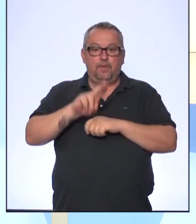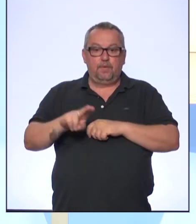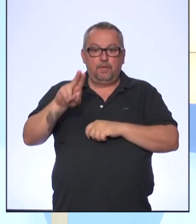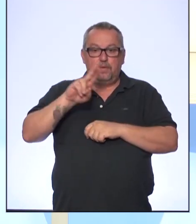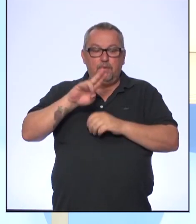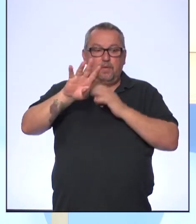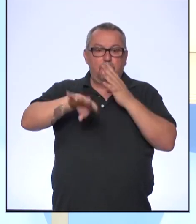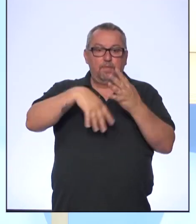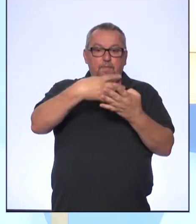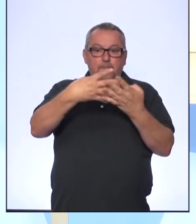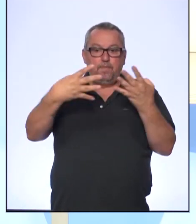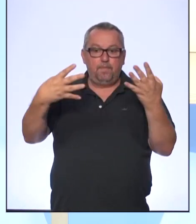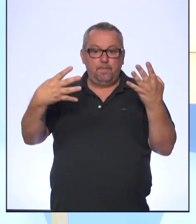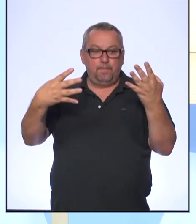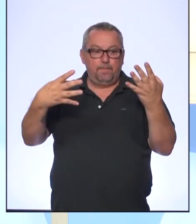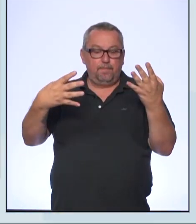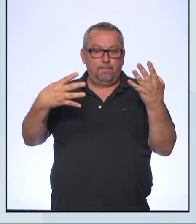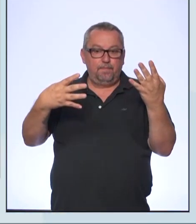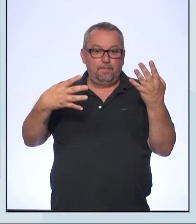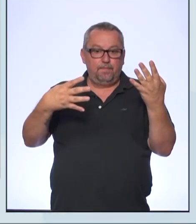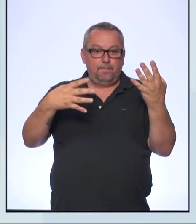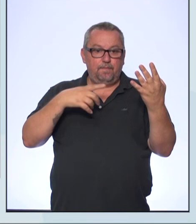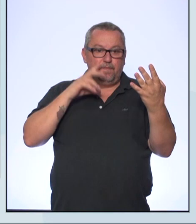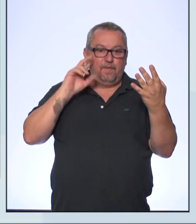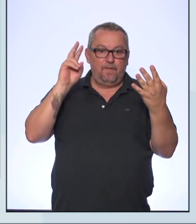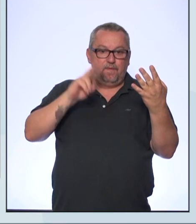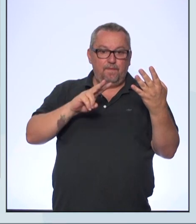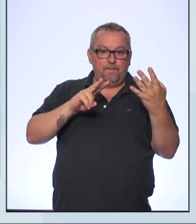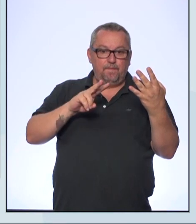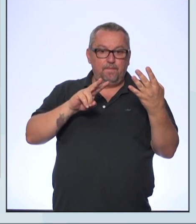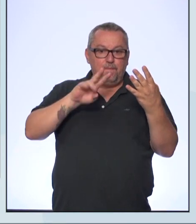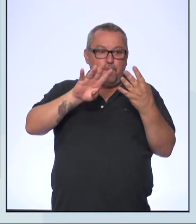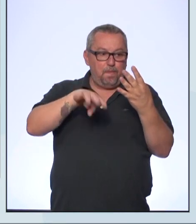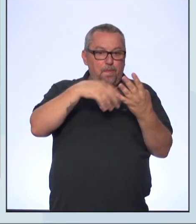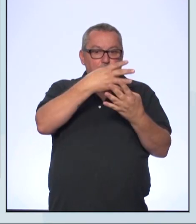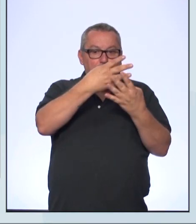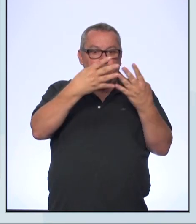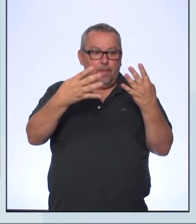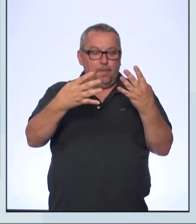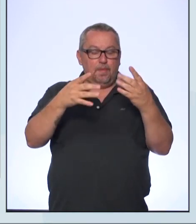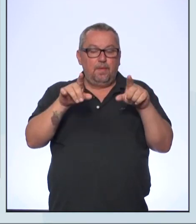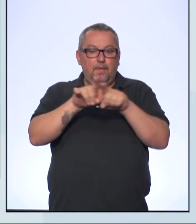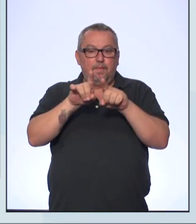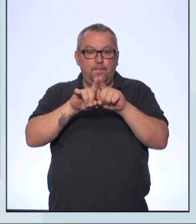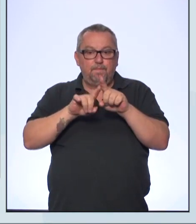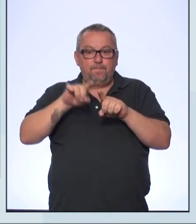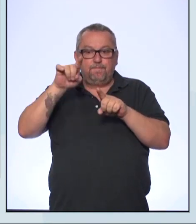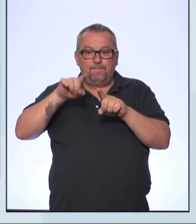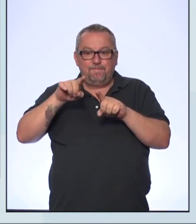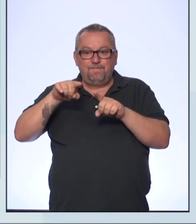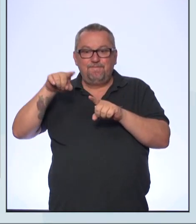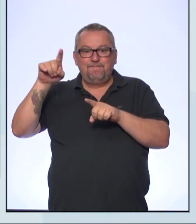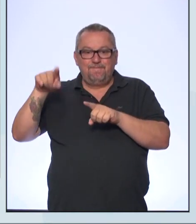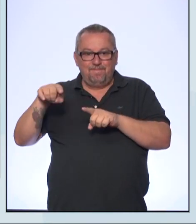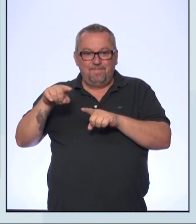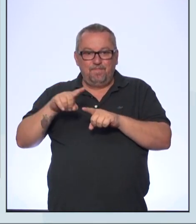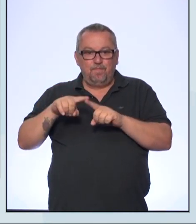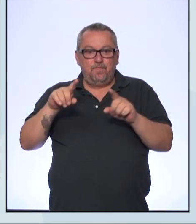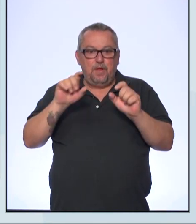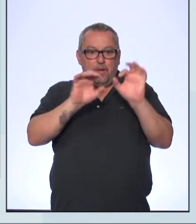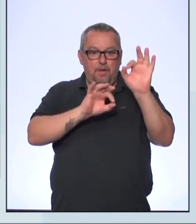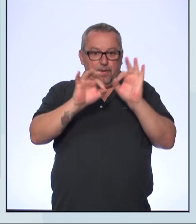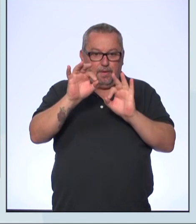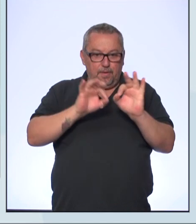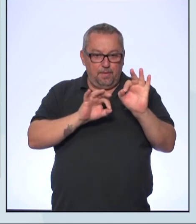planilha eletrônica. Então, na tela de vocês vai aparecer uma representação de como a gente poderia fazer isso. Então, eu montei